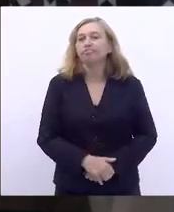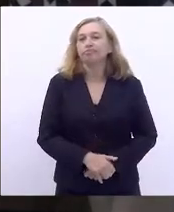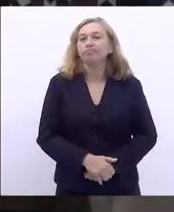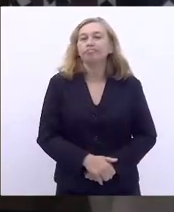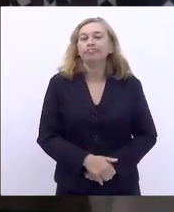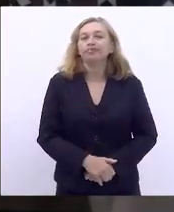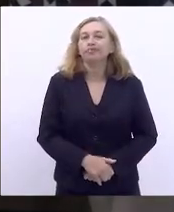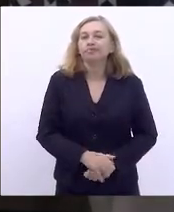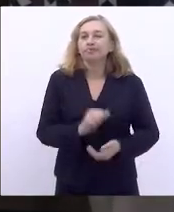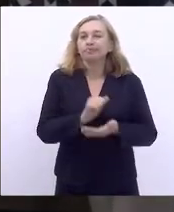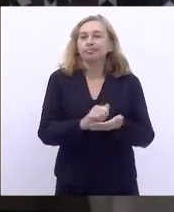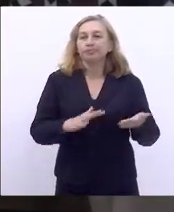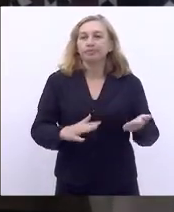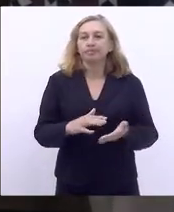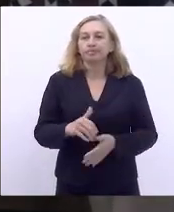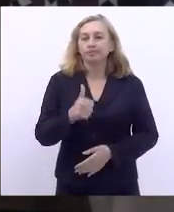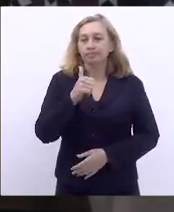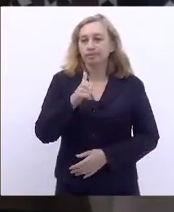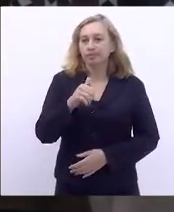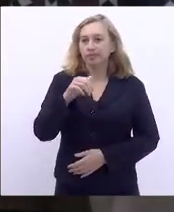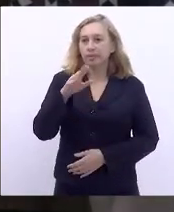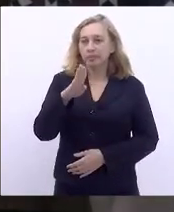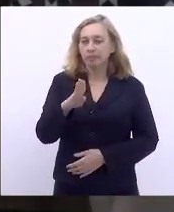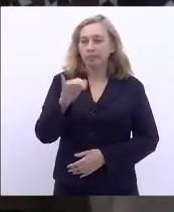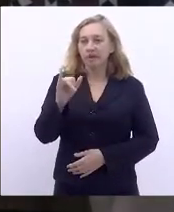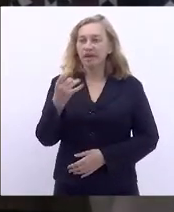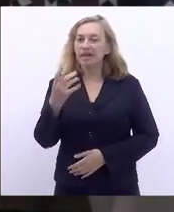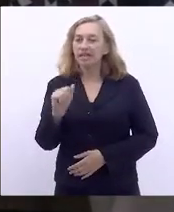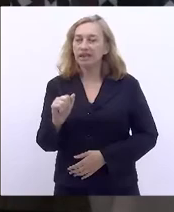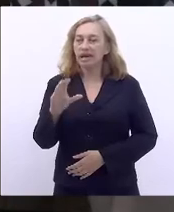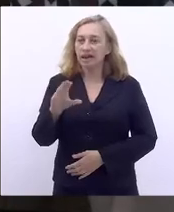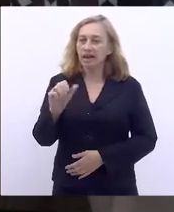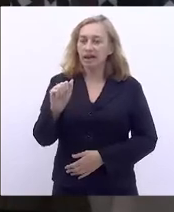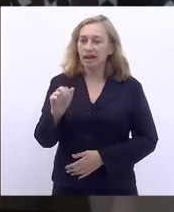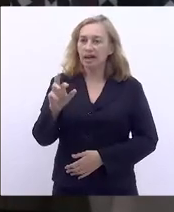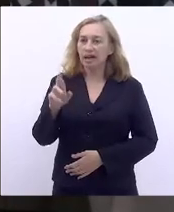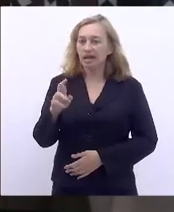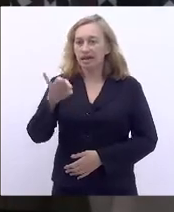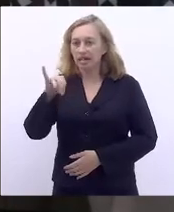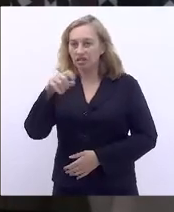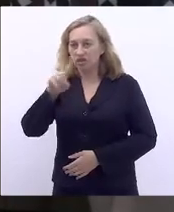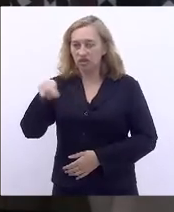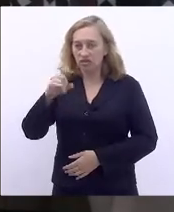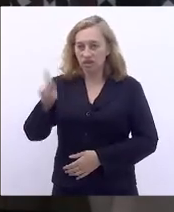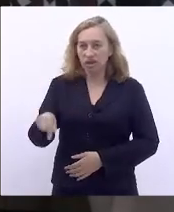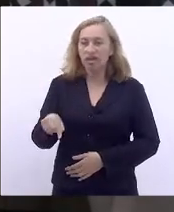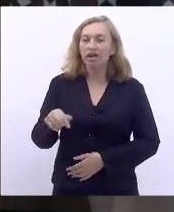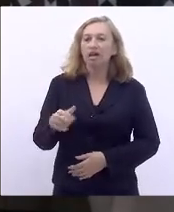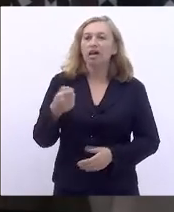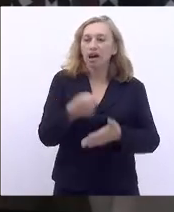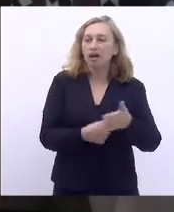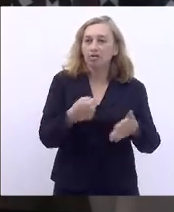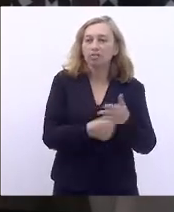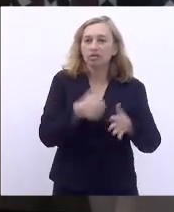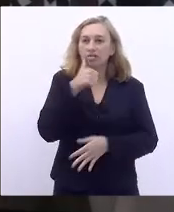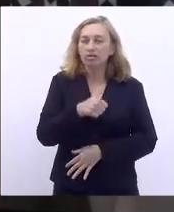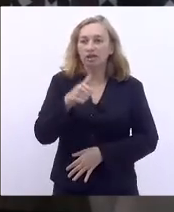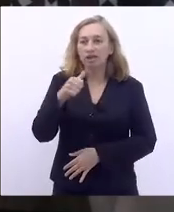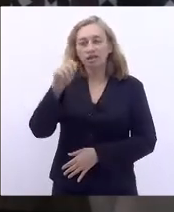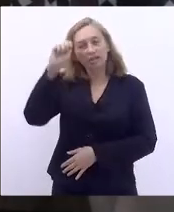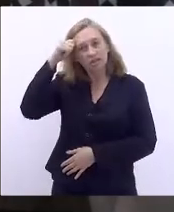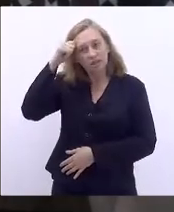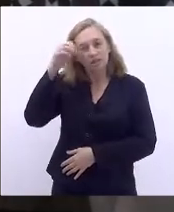essa atividade das baianas do Acarajé, que remontam à luta das mulheres negras, né, do, principalmente